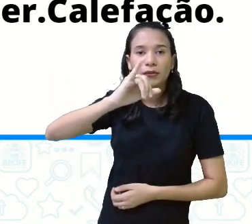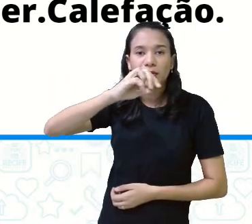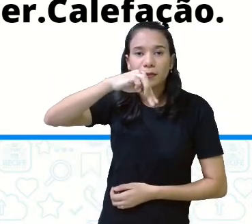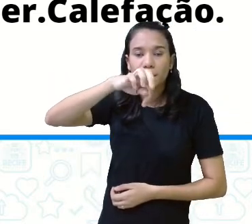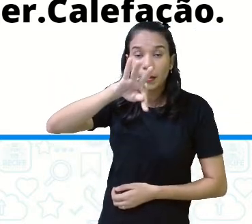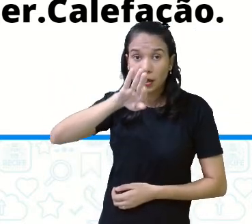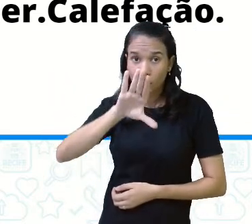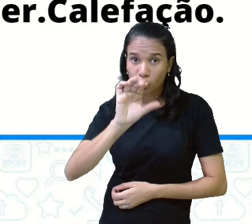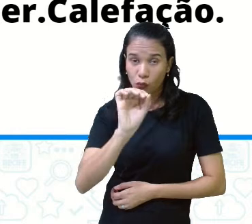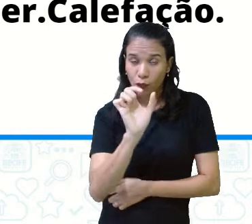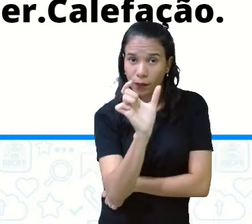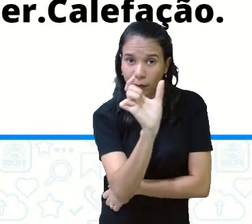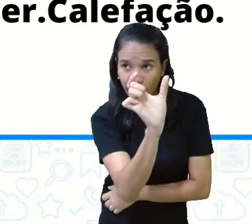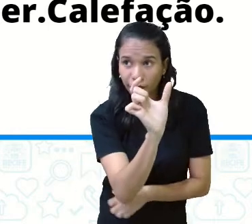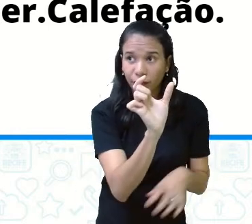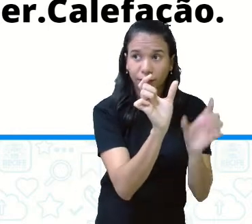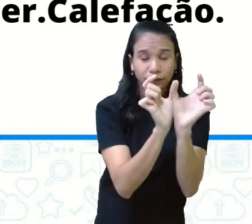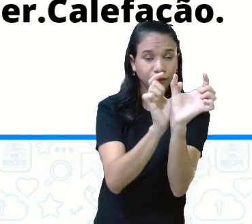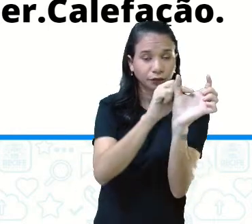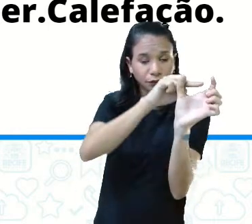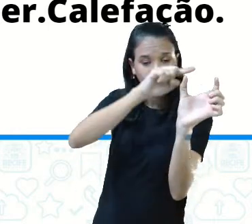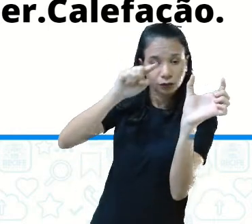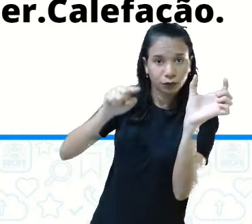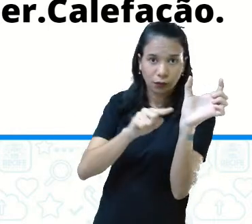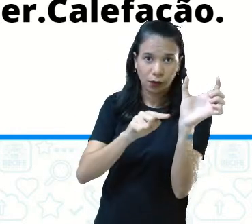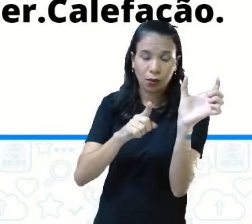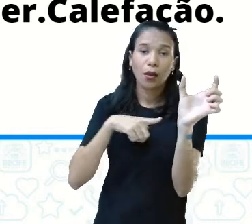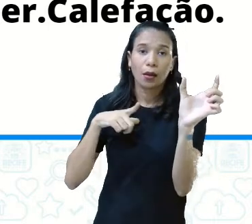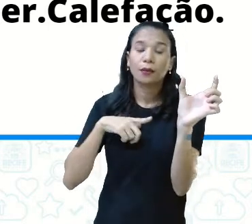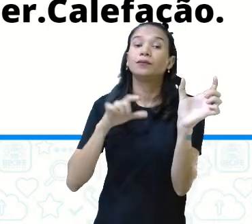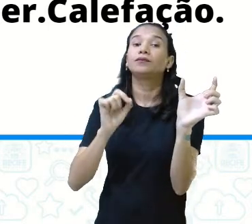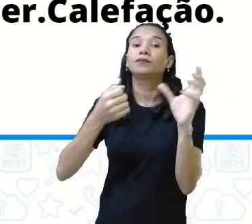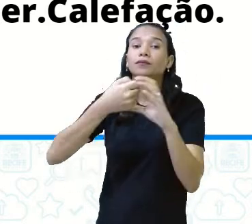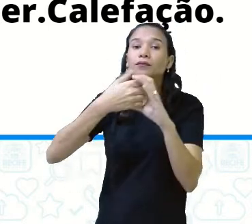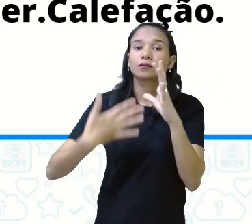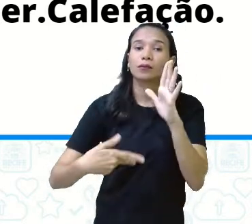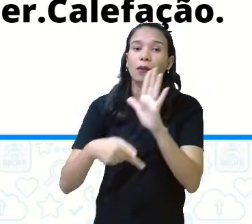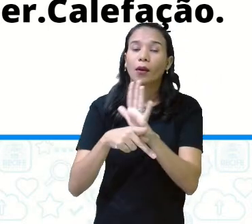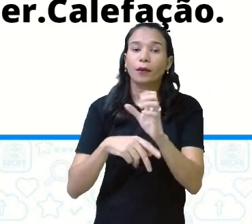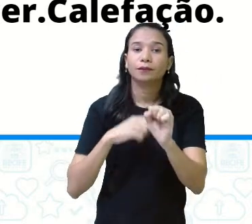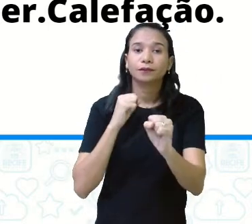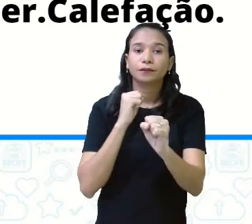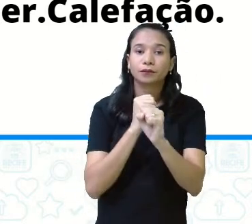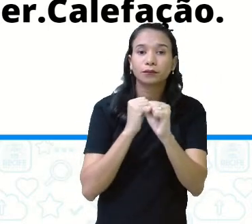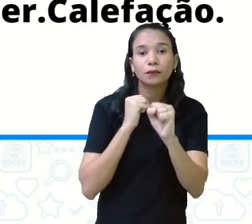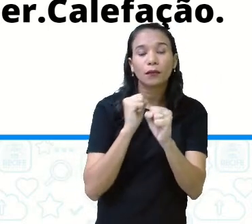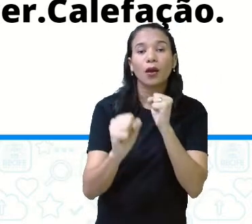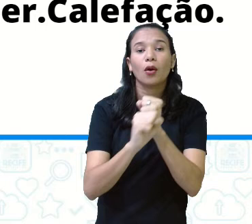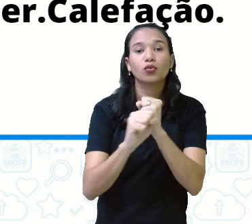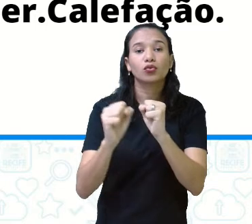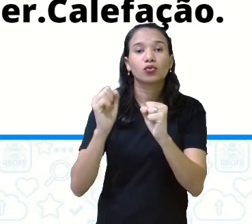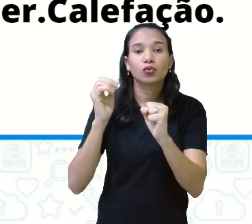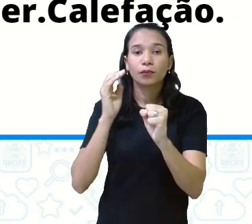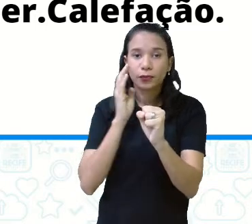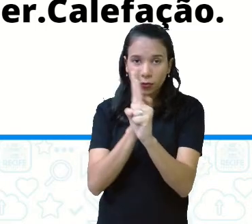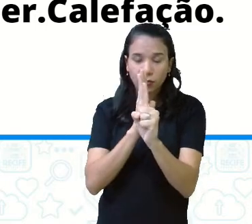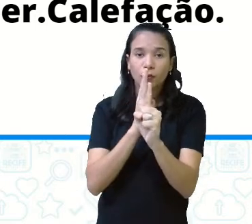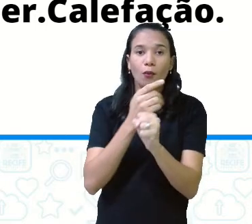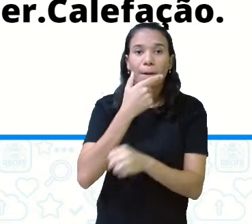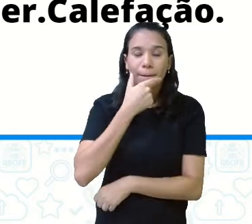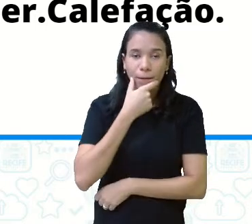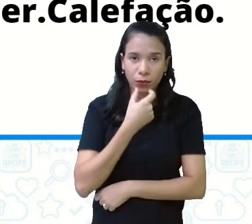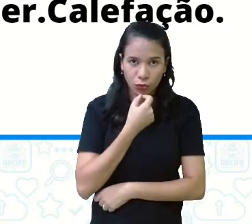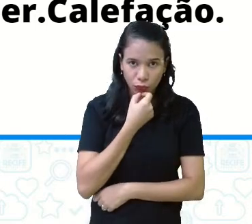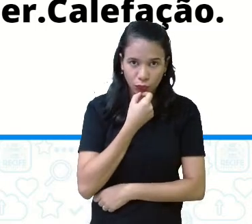dele. Então, logo abaixo, nós estamos na classe de palavras a que ele pertence. No caso, a palavra aquecimento é um